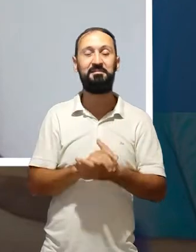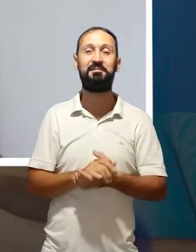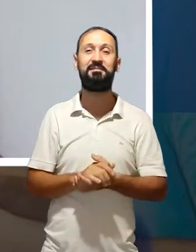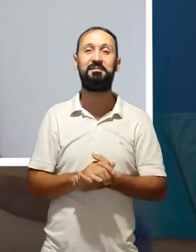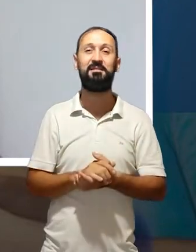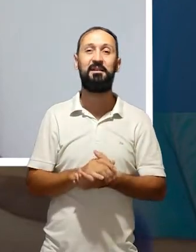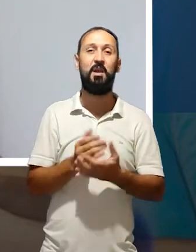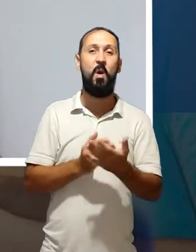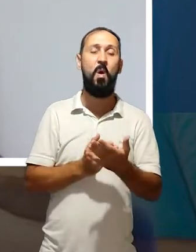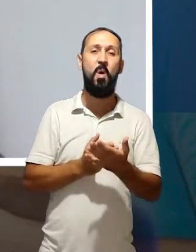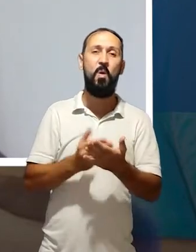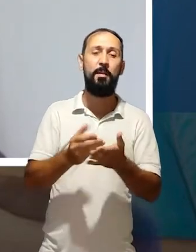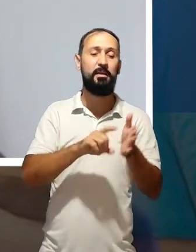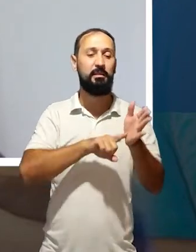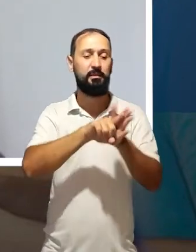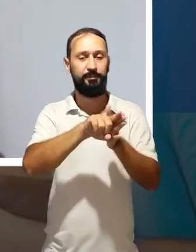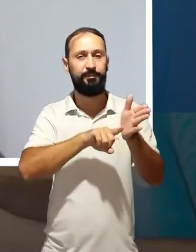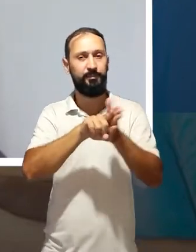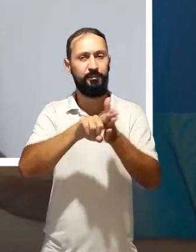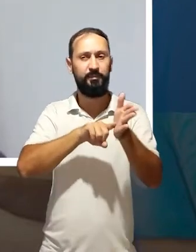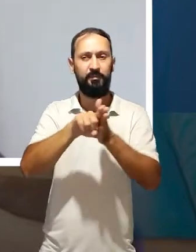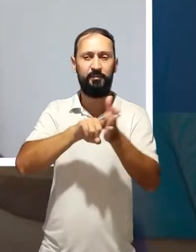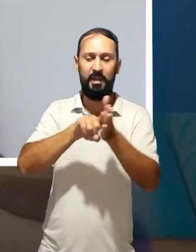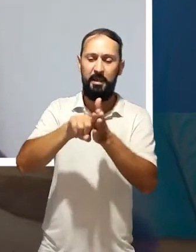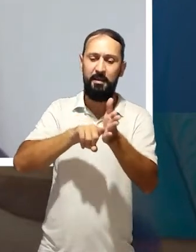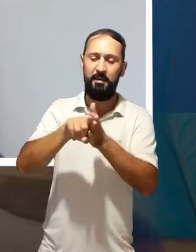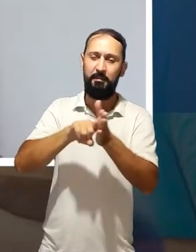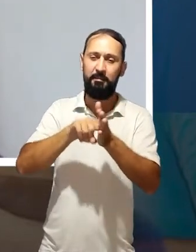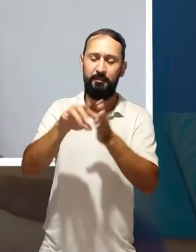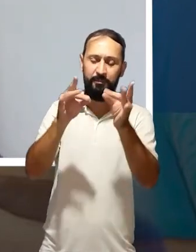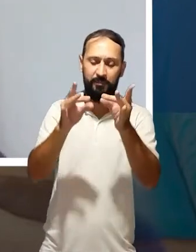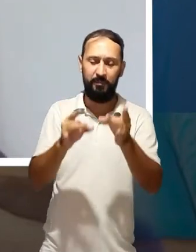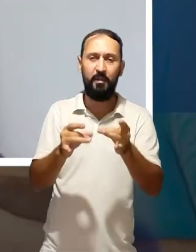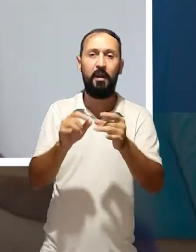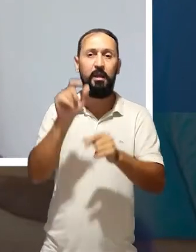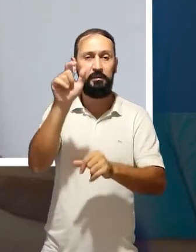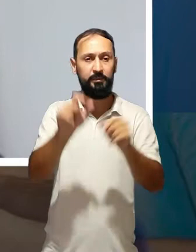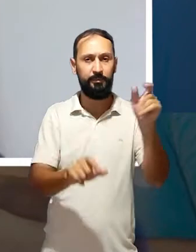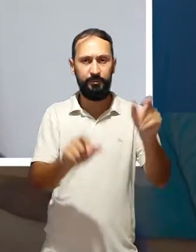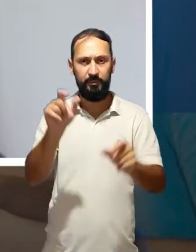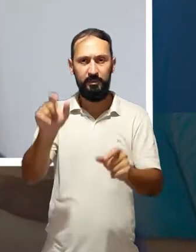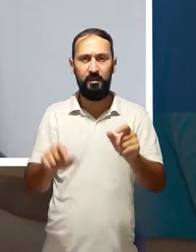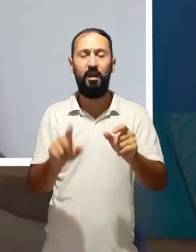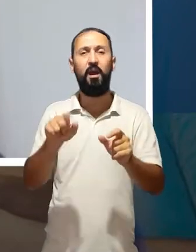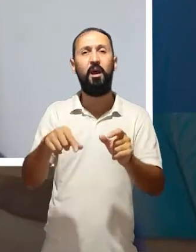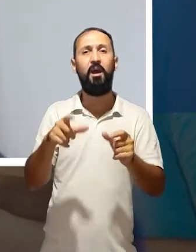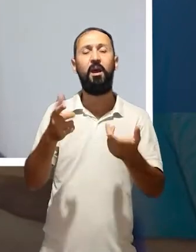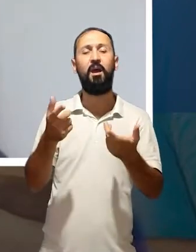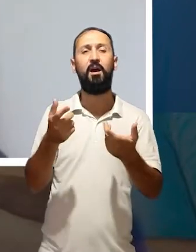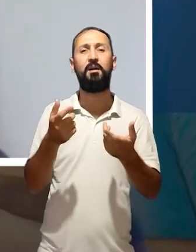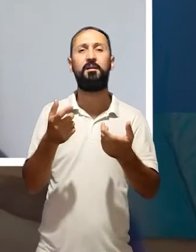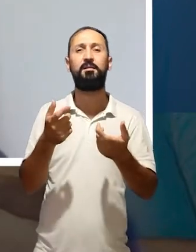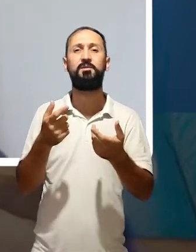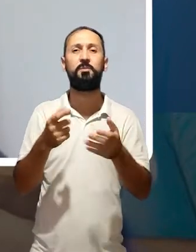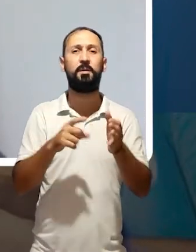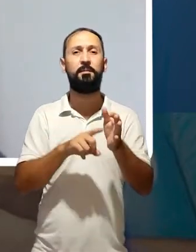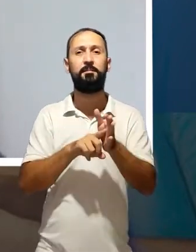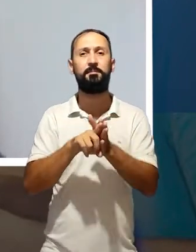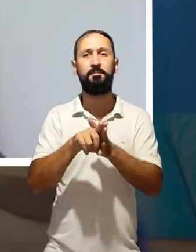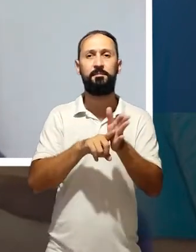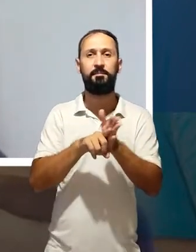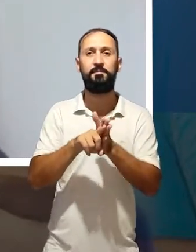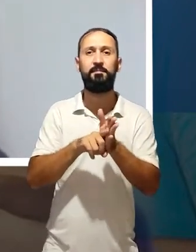e eu começo a pesquisar, começo a lapidar. Os personagens é fruto de